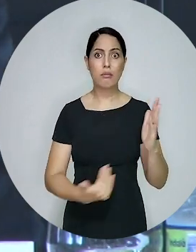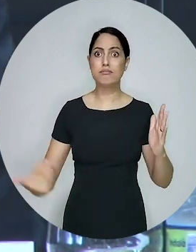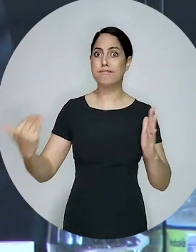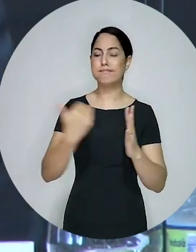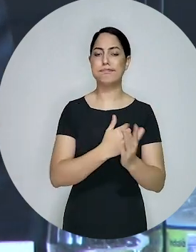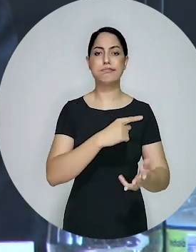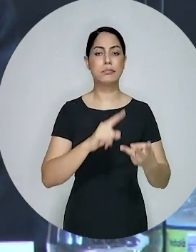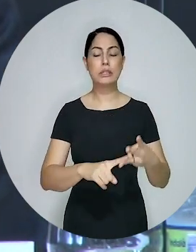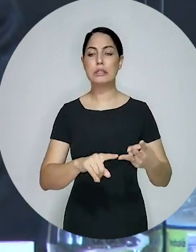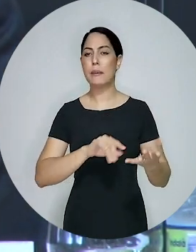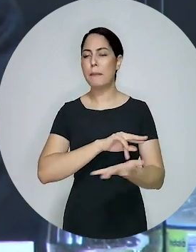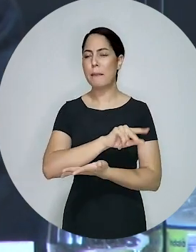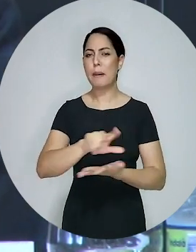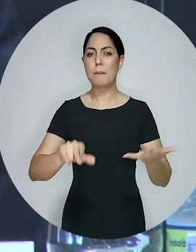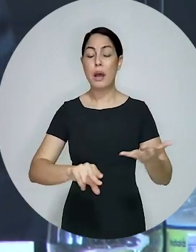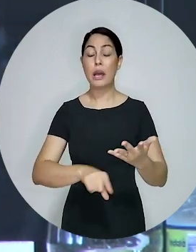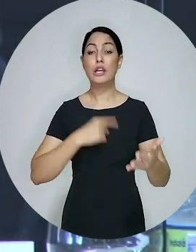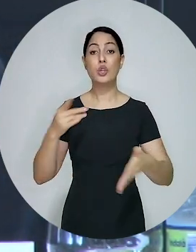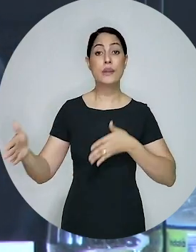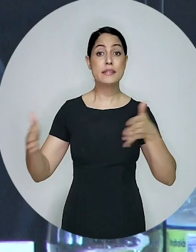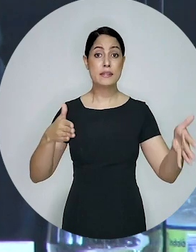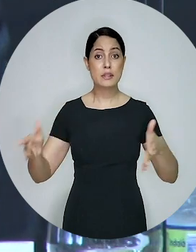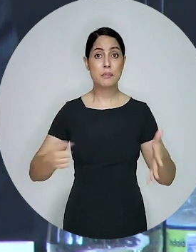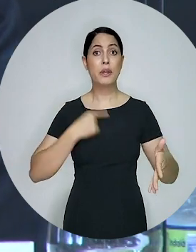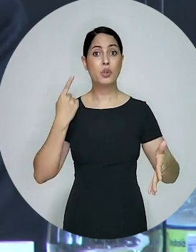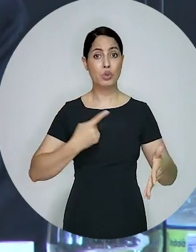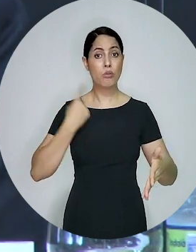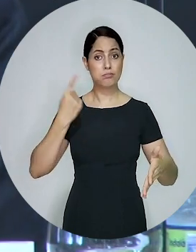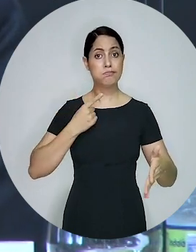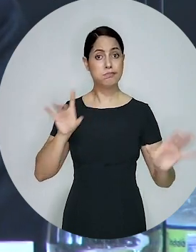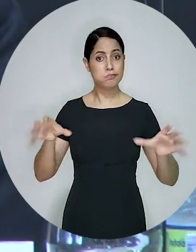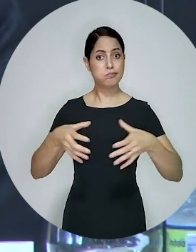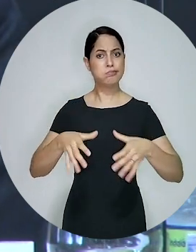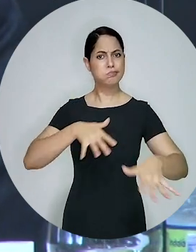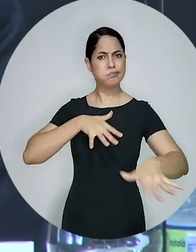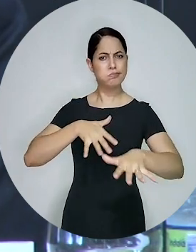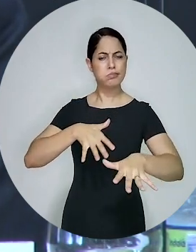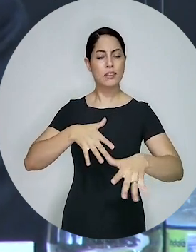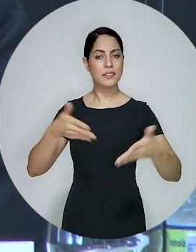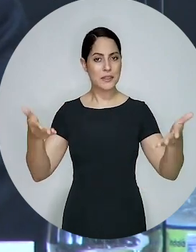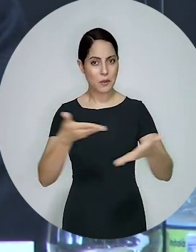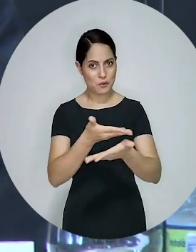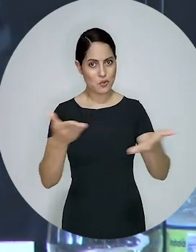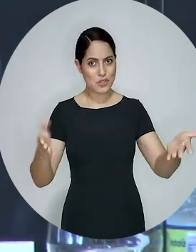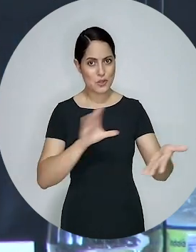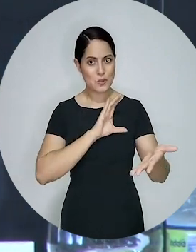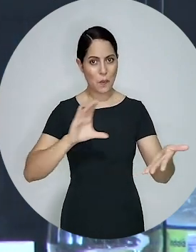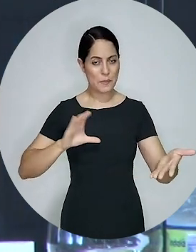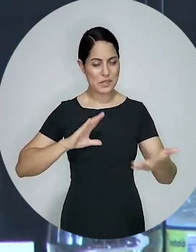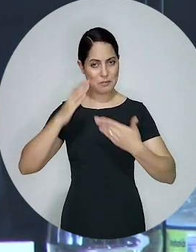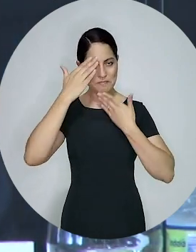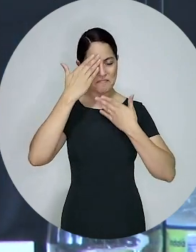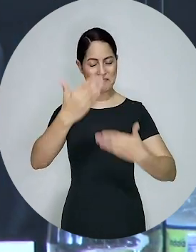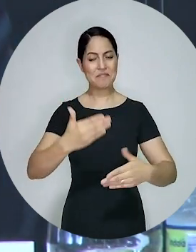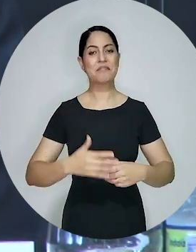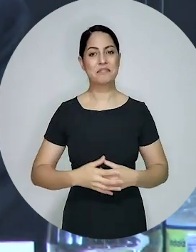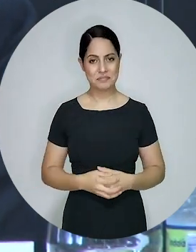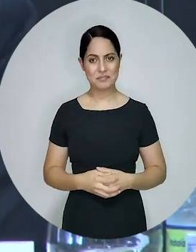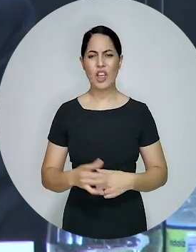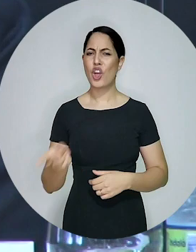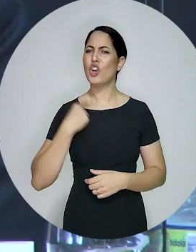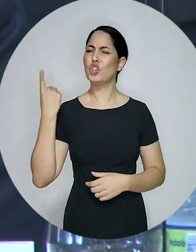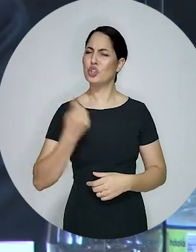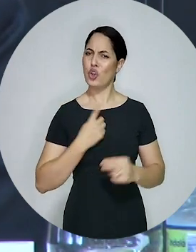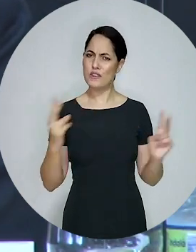o aumento de carga, e nós conseguimos nos mobilizar ao longo desse período, e eu agradeço demais a comissão. Então, eu